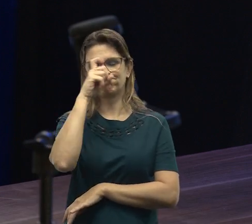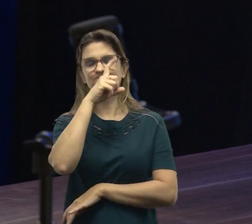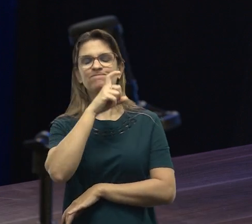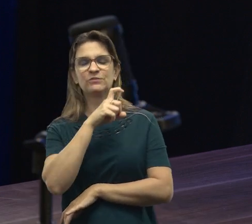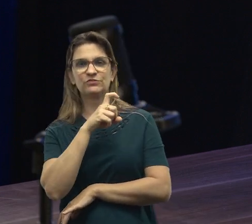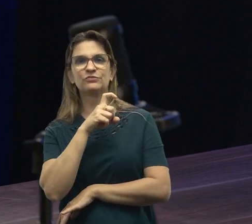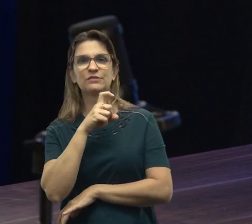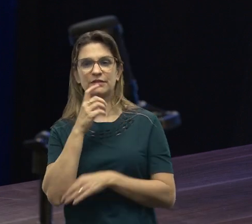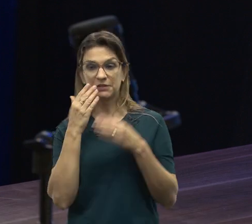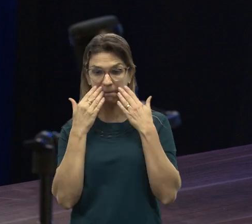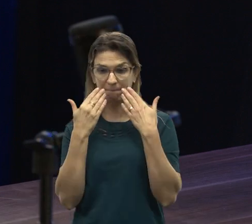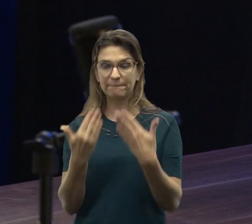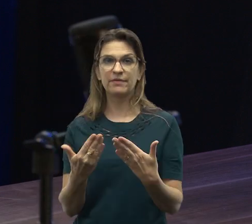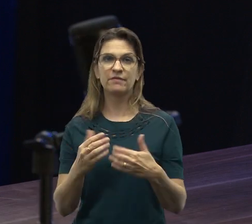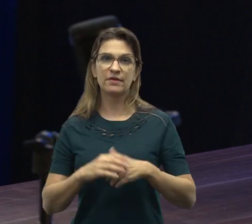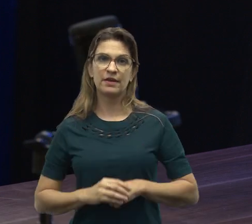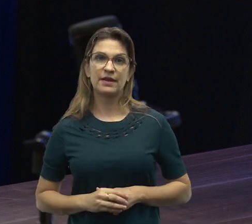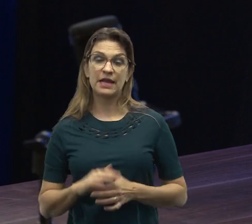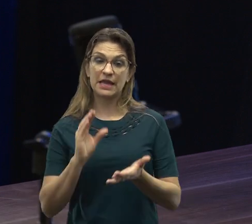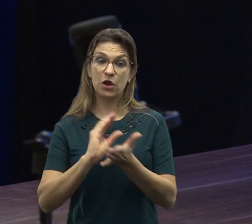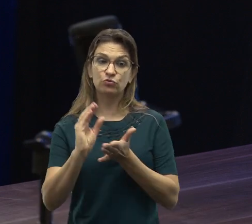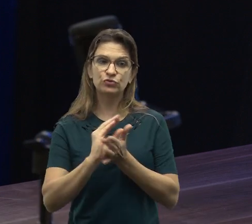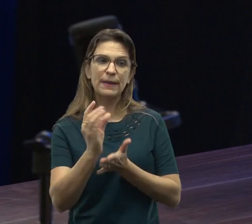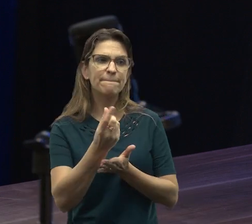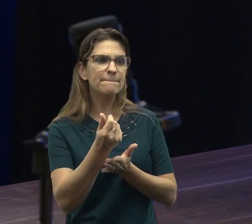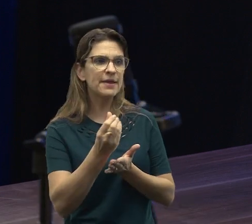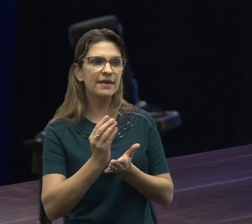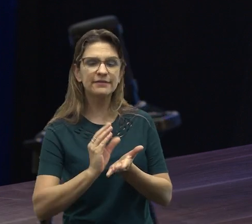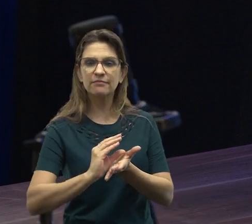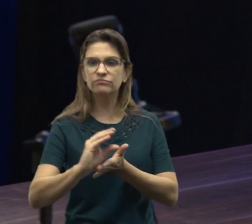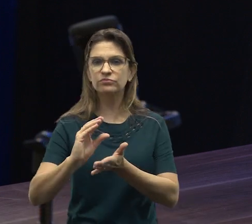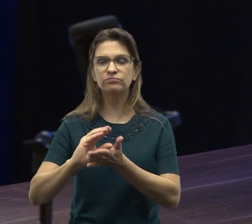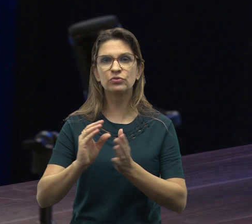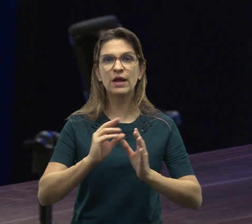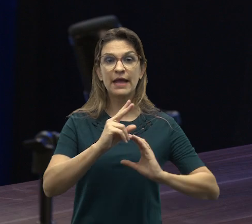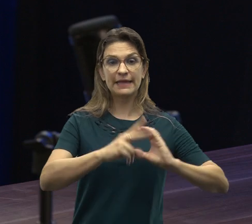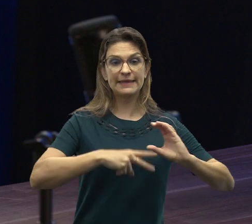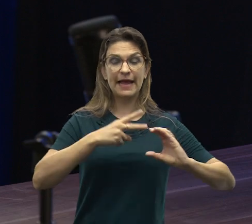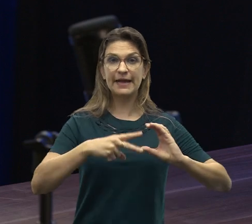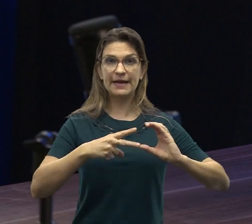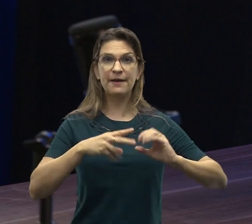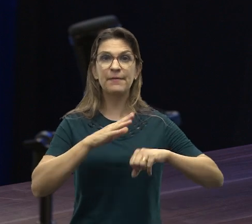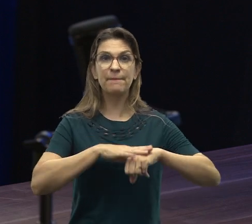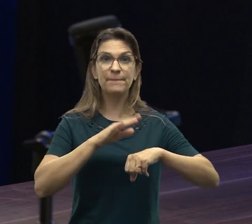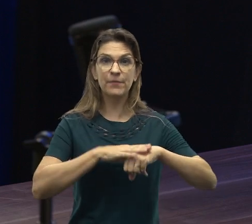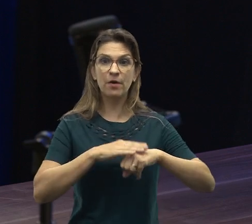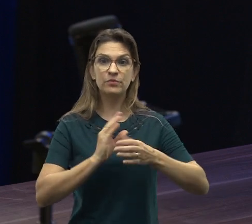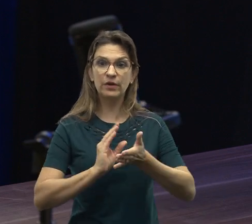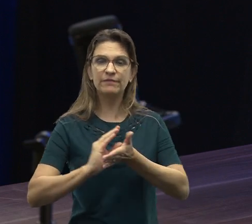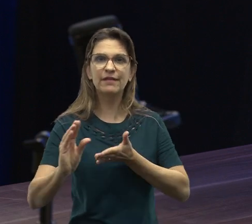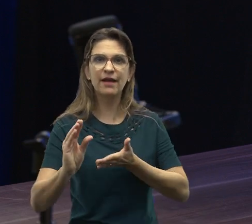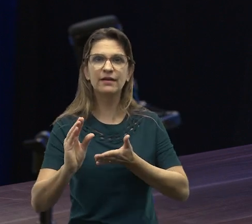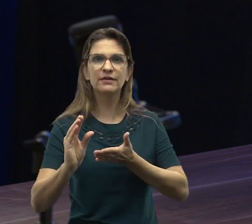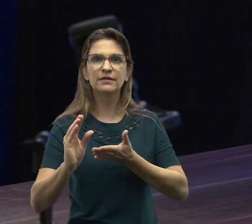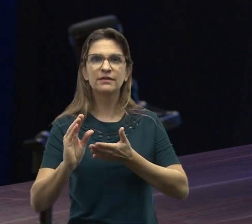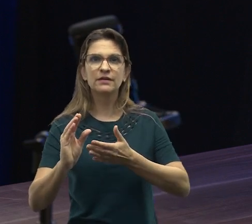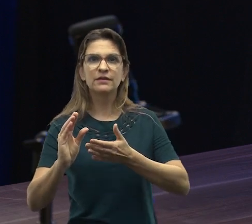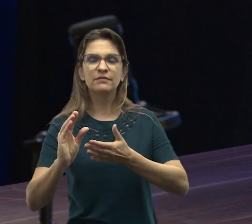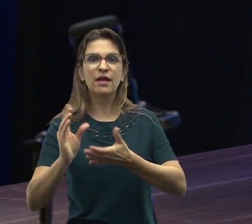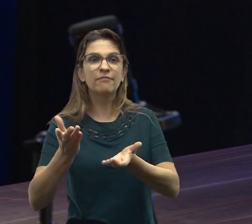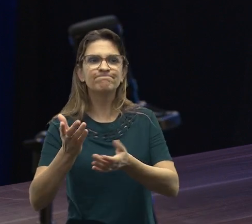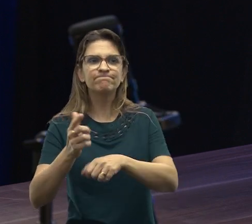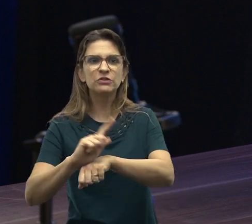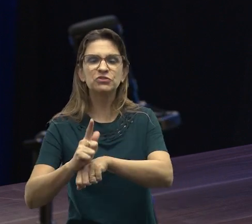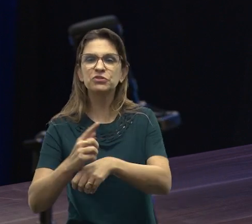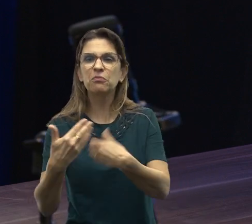tido, por exemplo, o repasse das emendas da Câmara Municipal para as entidades. Isso tem causado um transtorno muito grande.